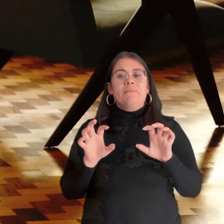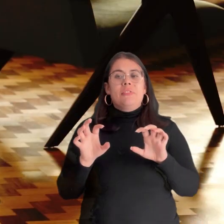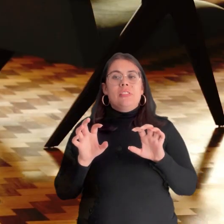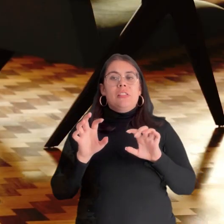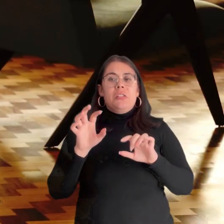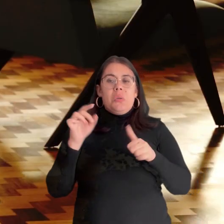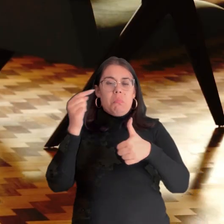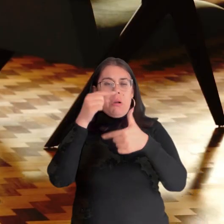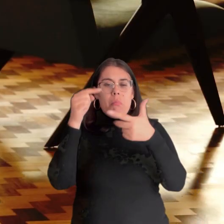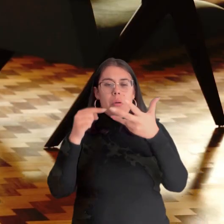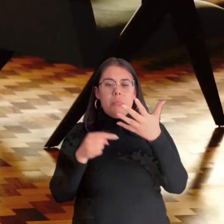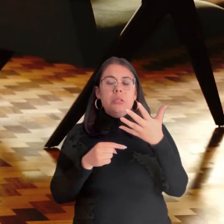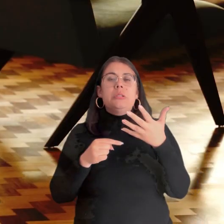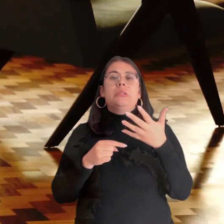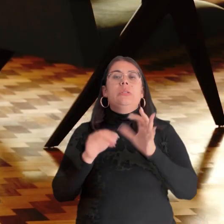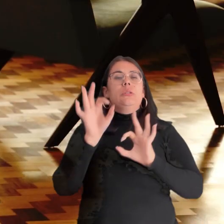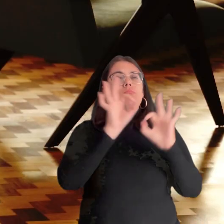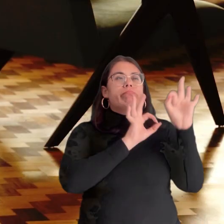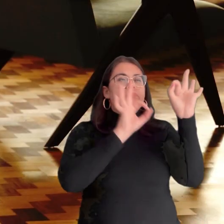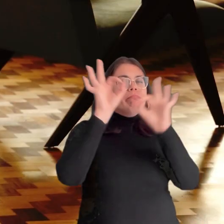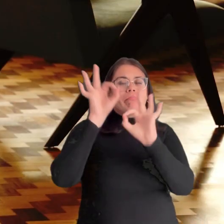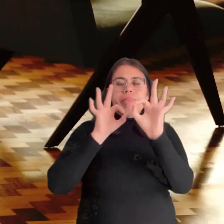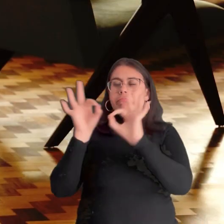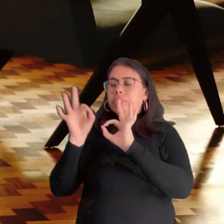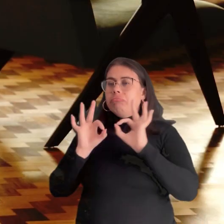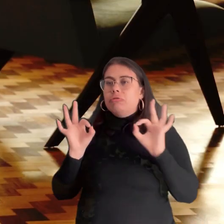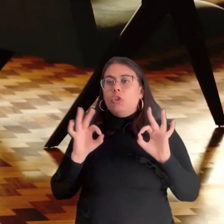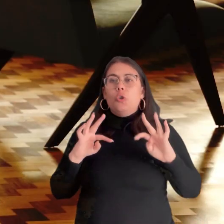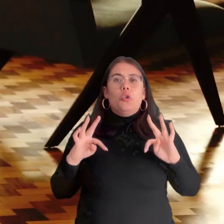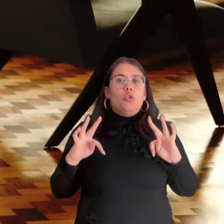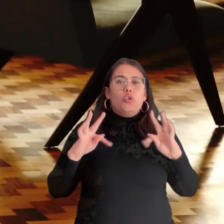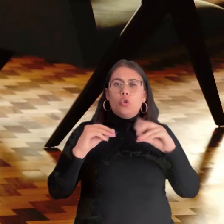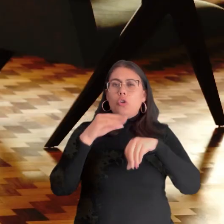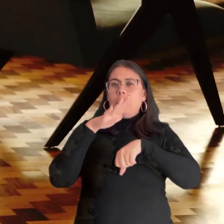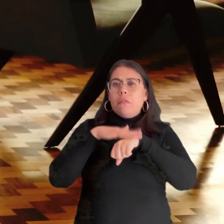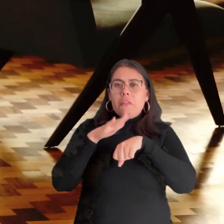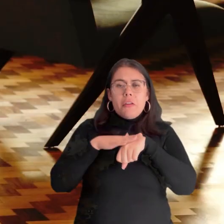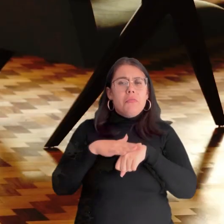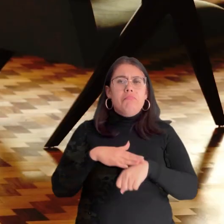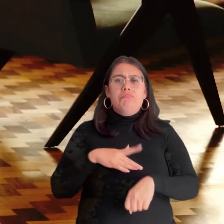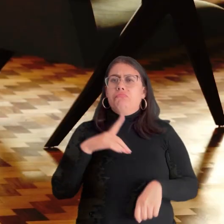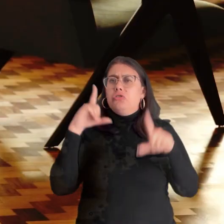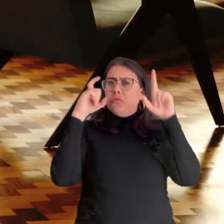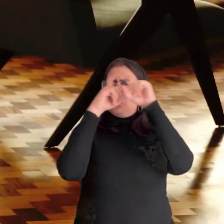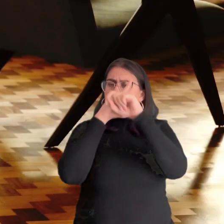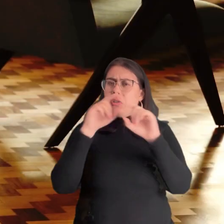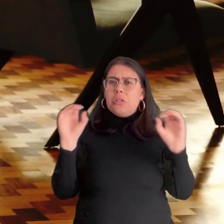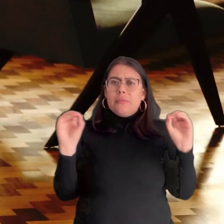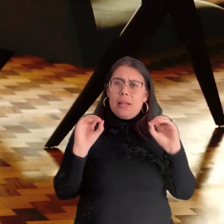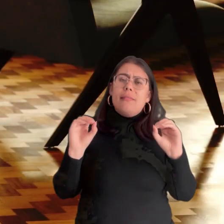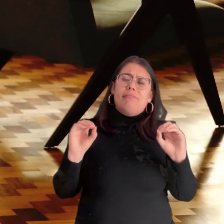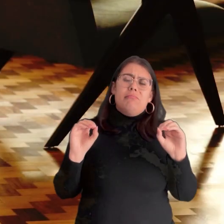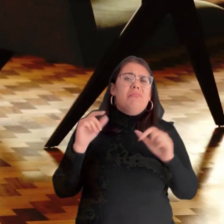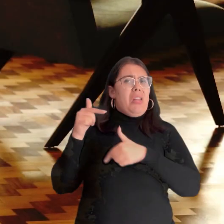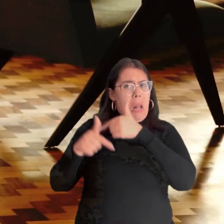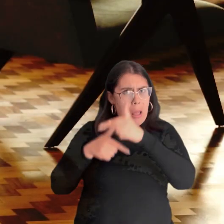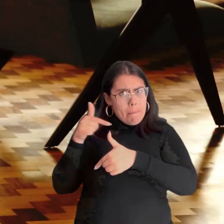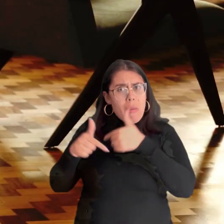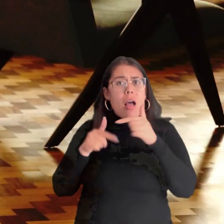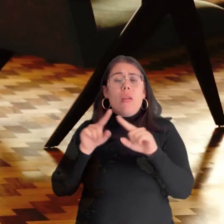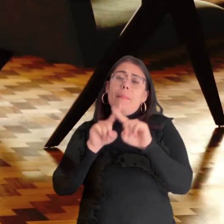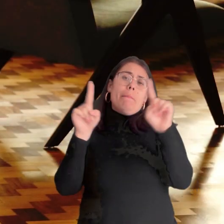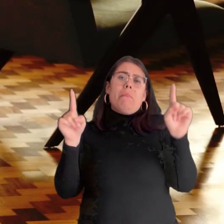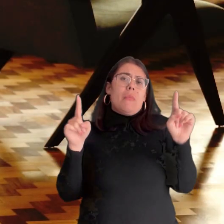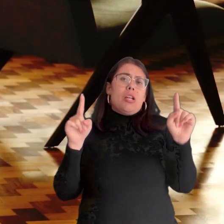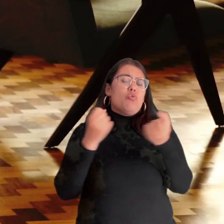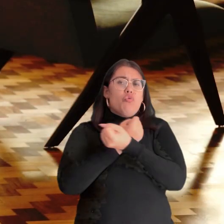não foram difíceis de ser recompostos, dá sempre trabalho, mas não foram impossíveis. As prospecções foram